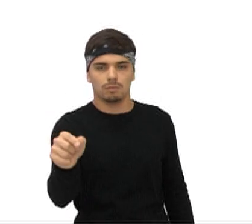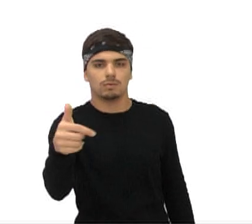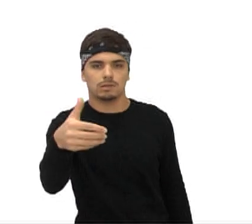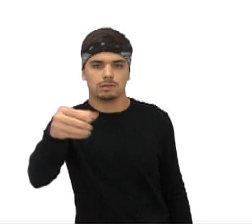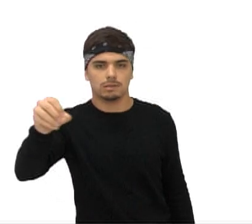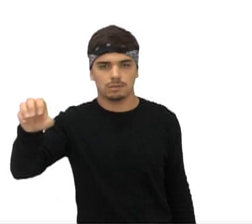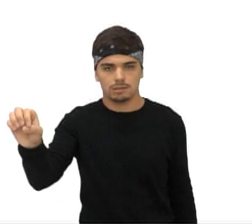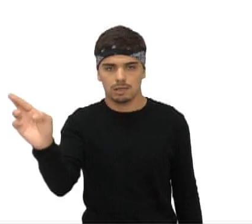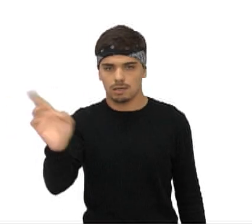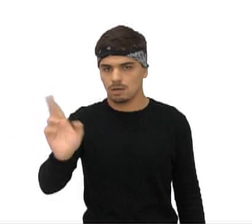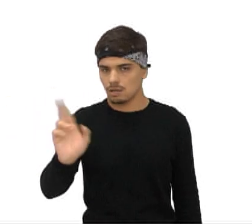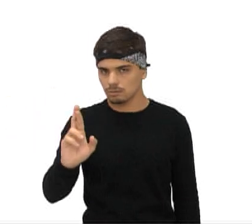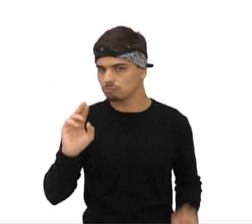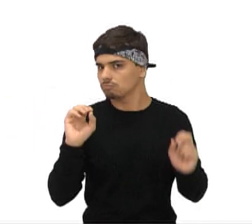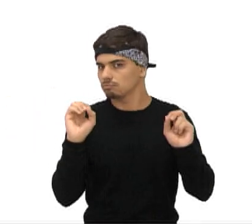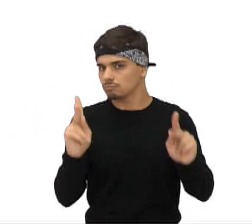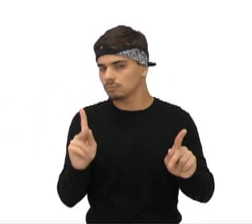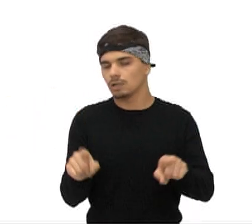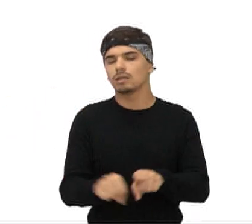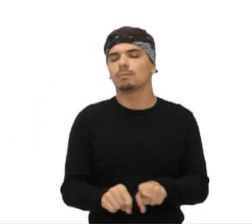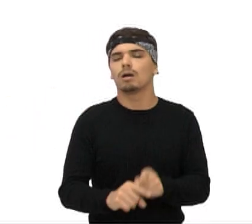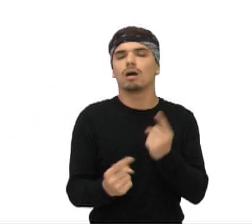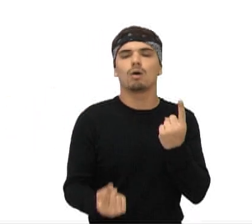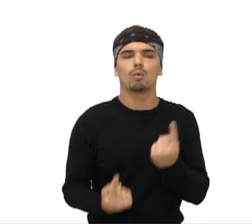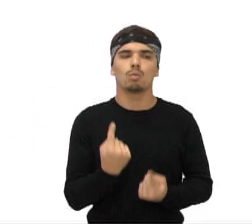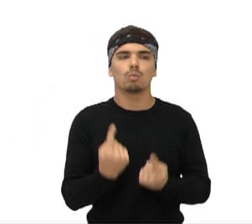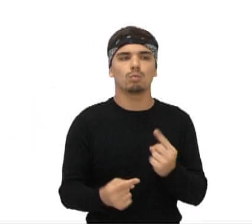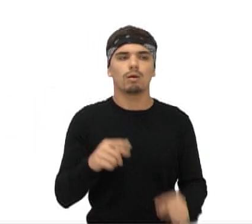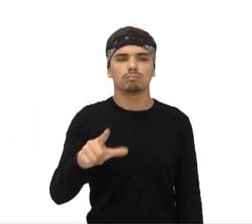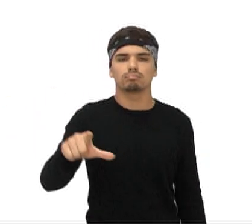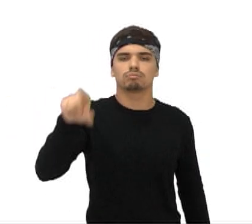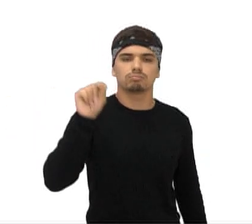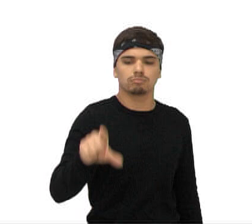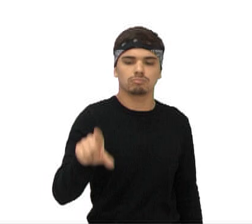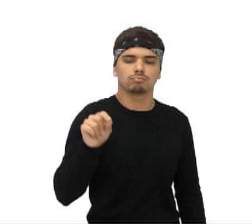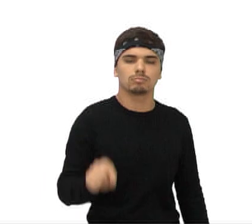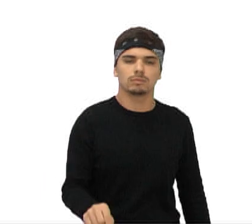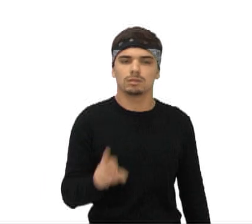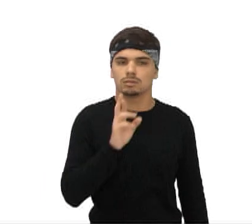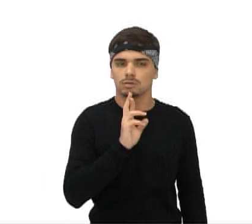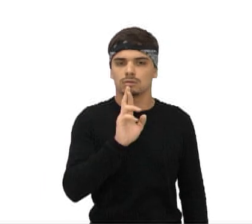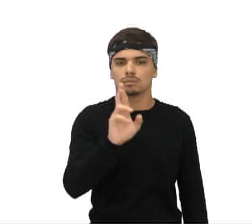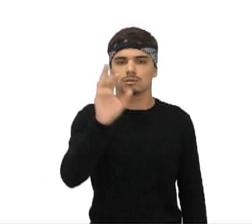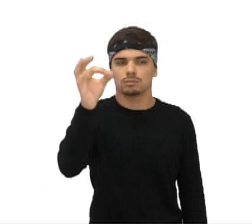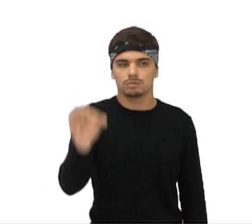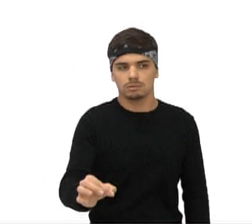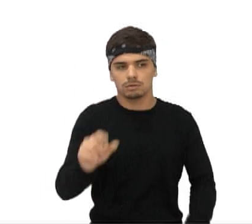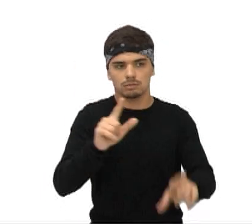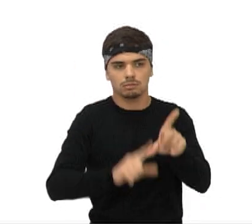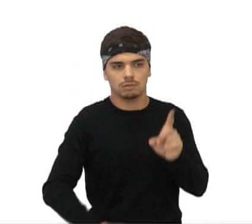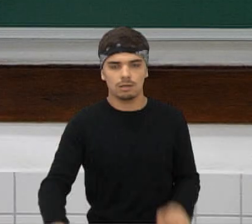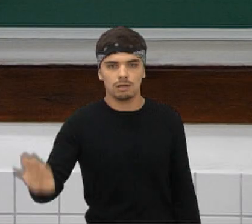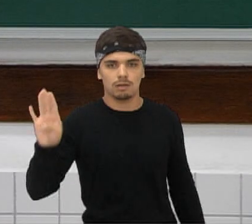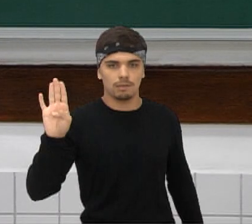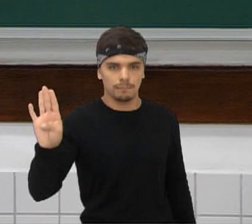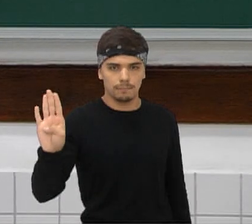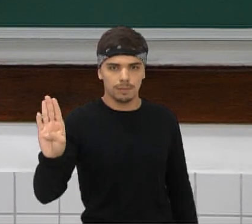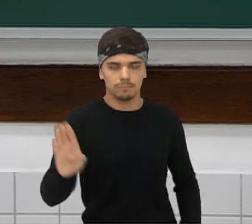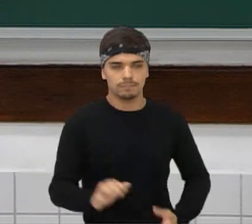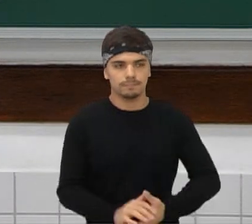R$1.100, tá? Então, qual que seria a alternativa correta? É a letra B,